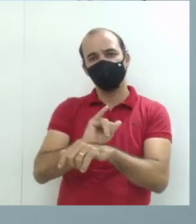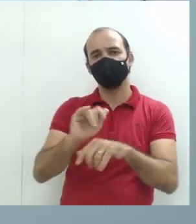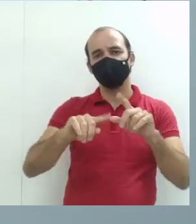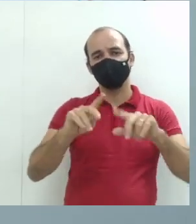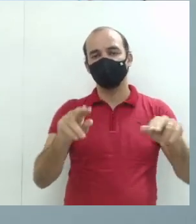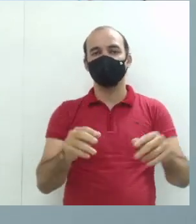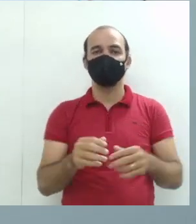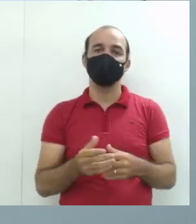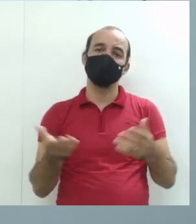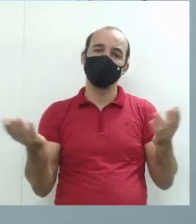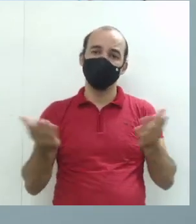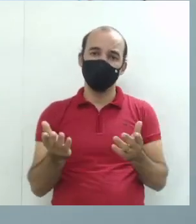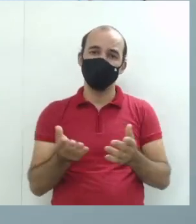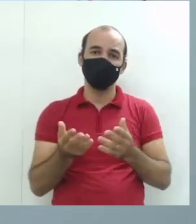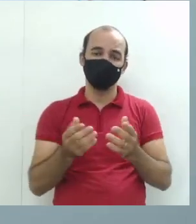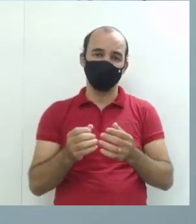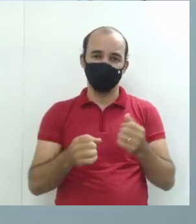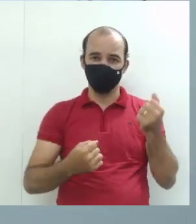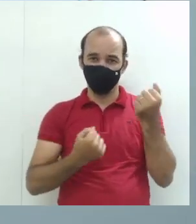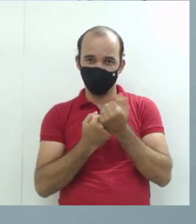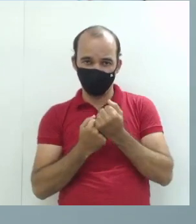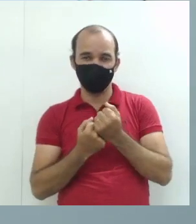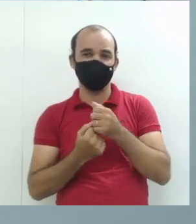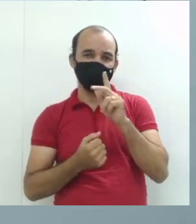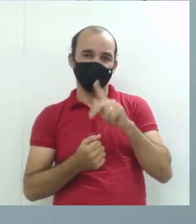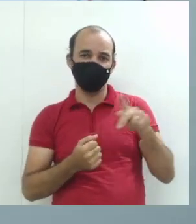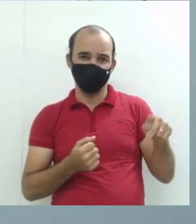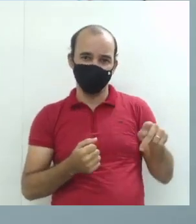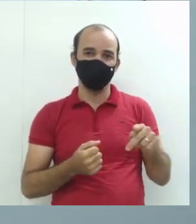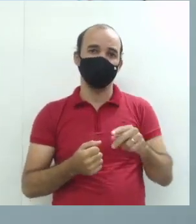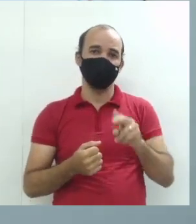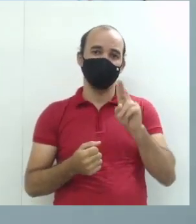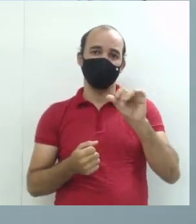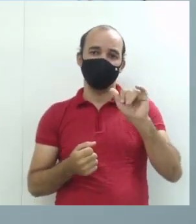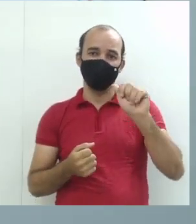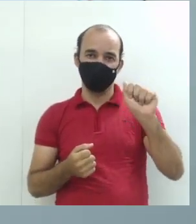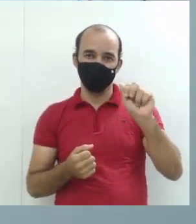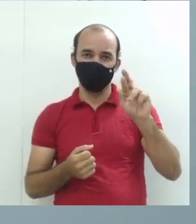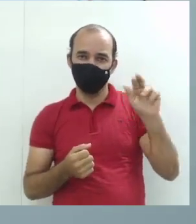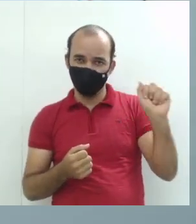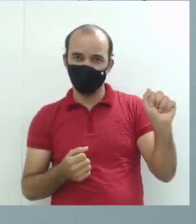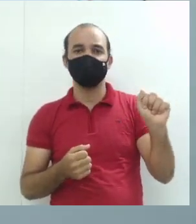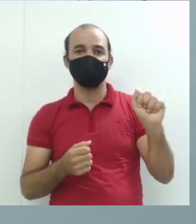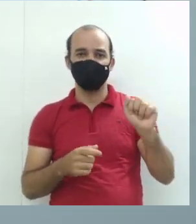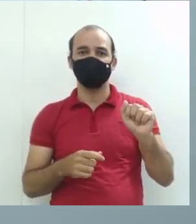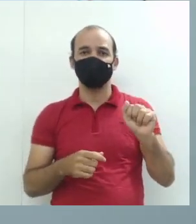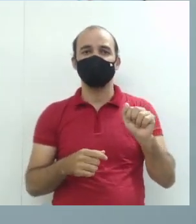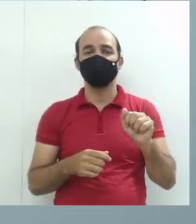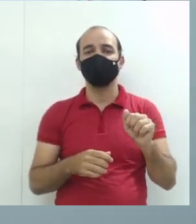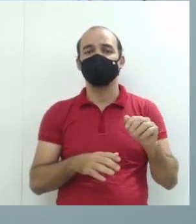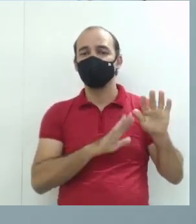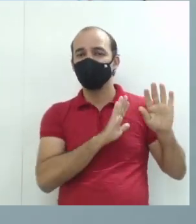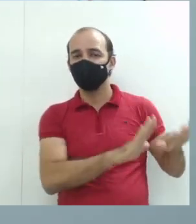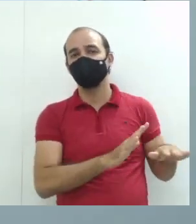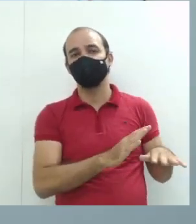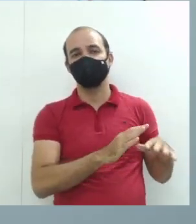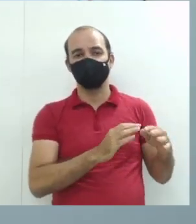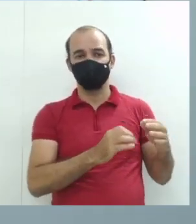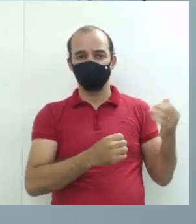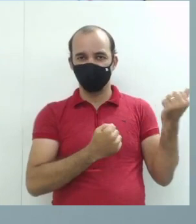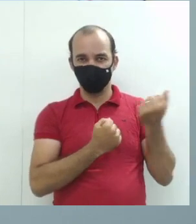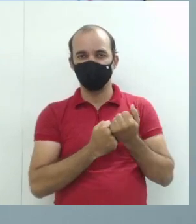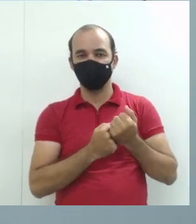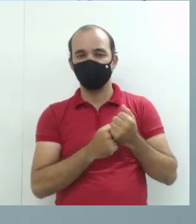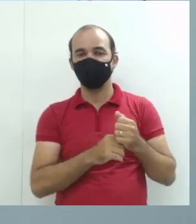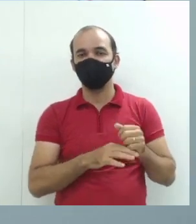aqui hoje com vocês, substituindo a minha querida colega Uiara, que está precisando dar uma repousada, né? Precisou fazer